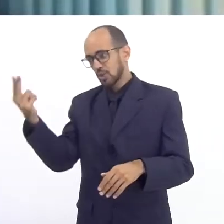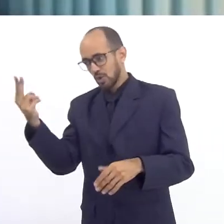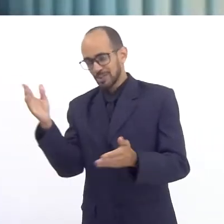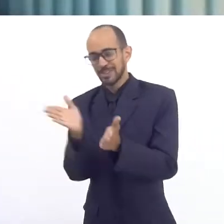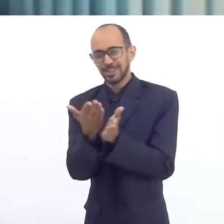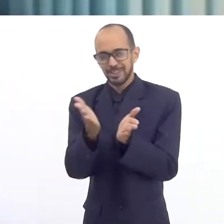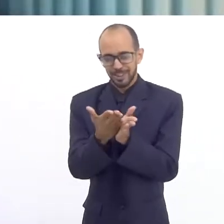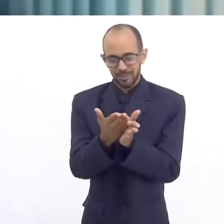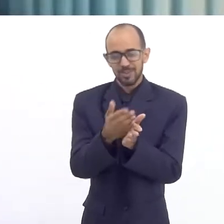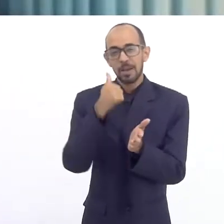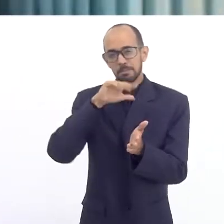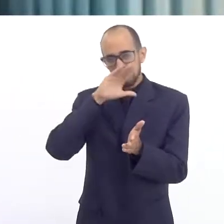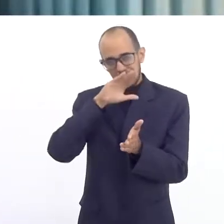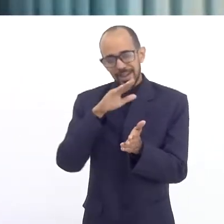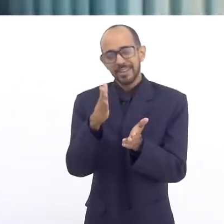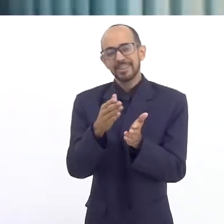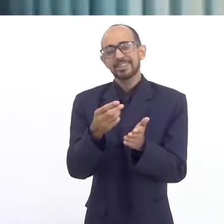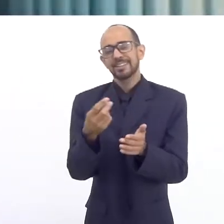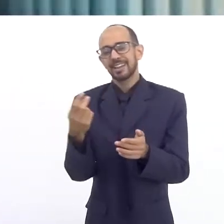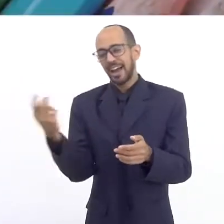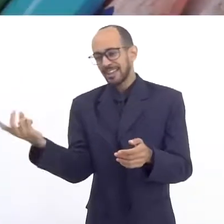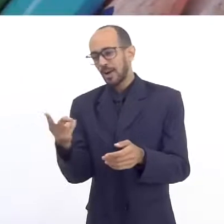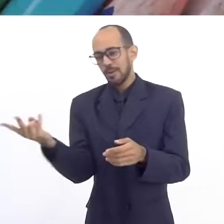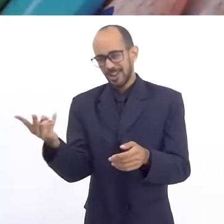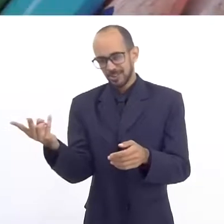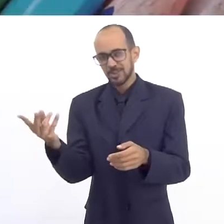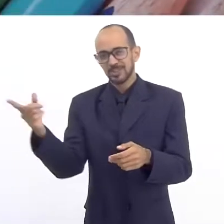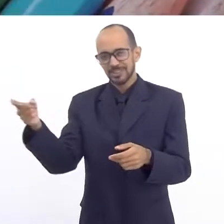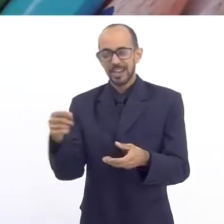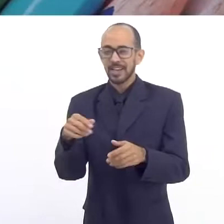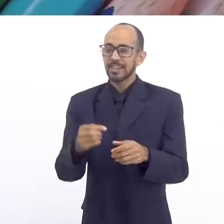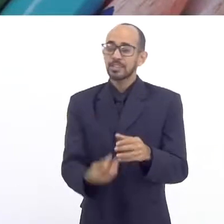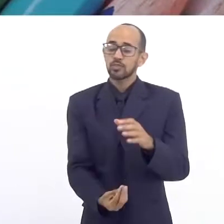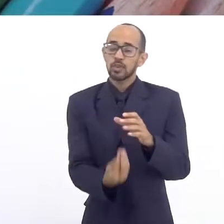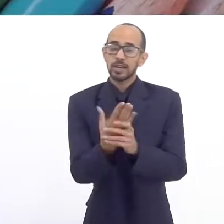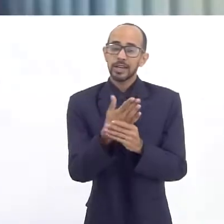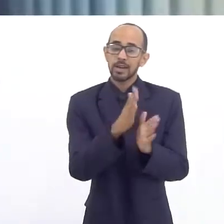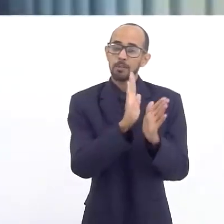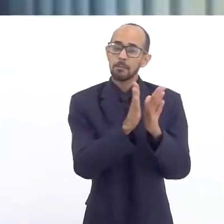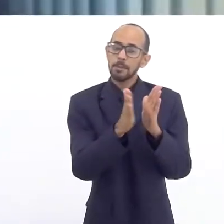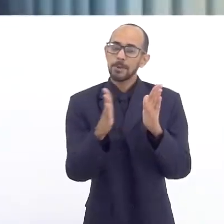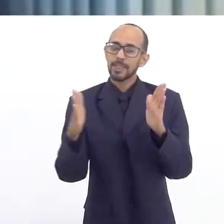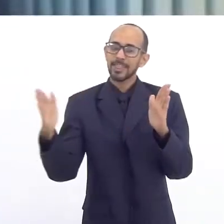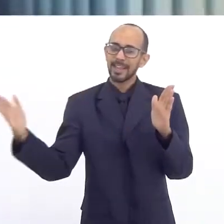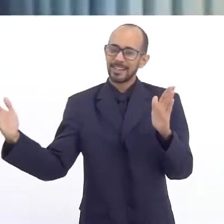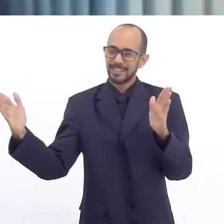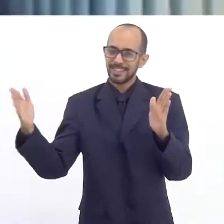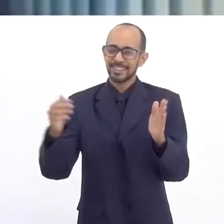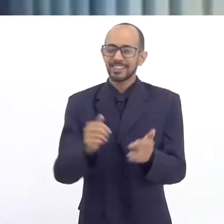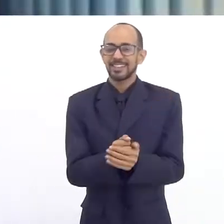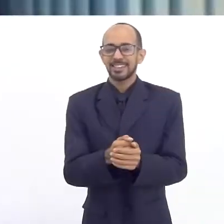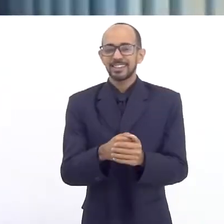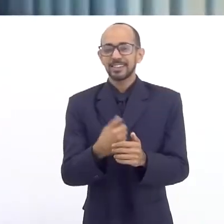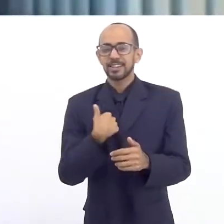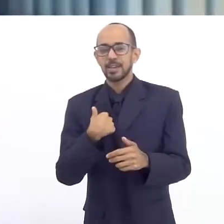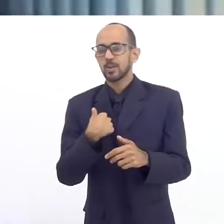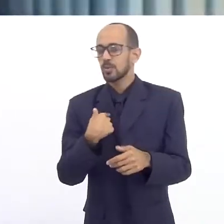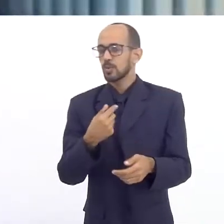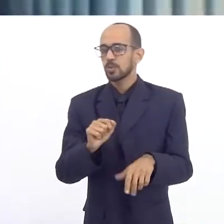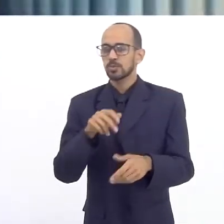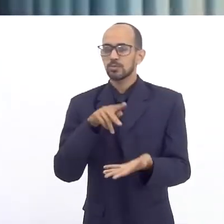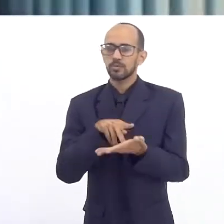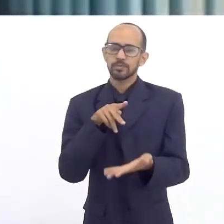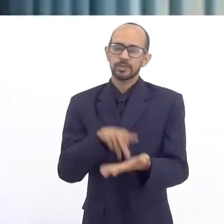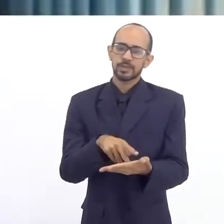titia, 2 Ai, livros. que beleza! Então, assim a gente foi formando uma biblioteca e